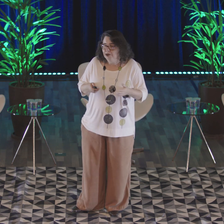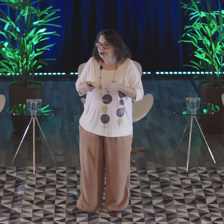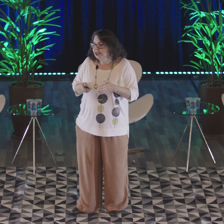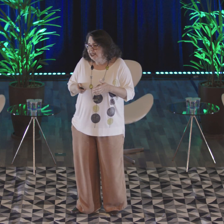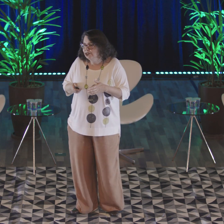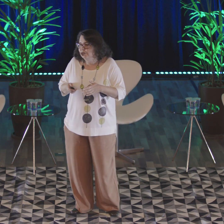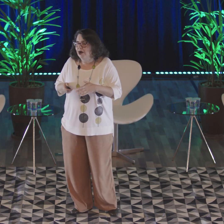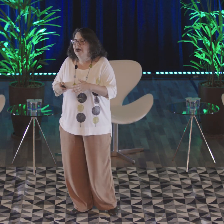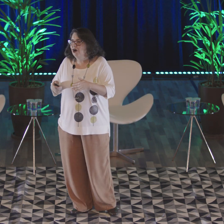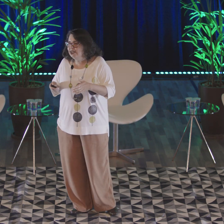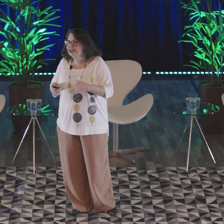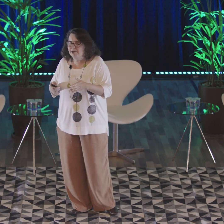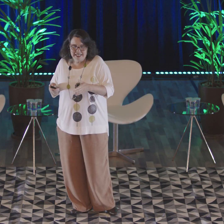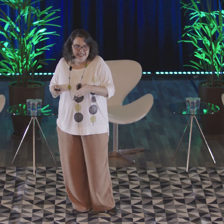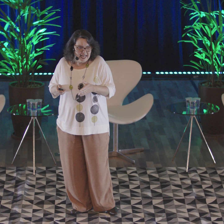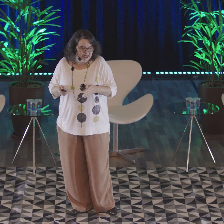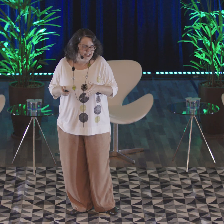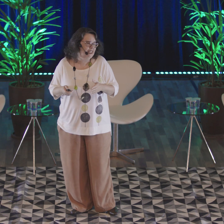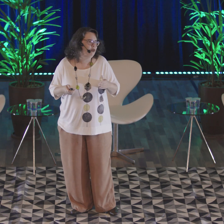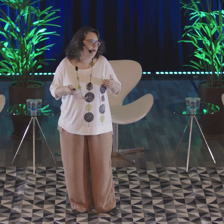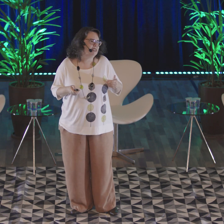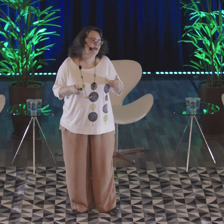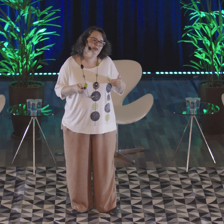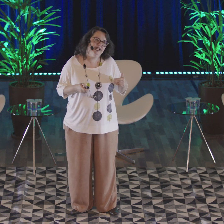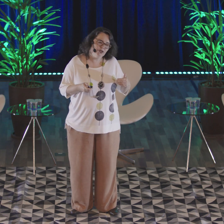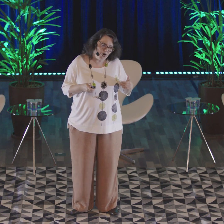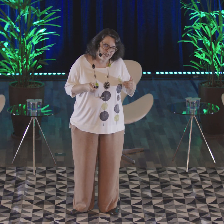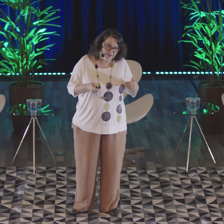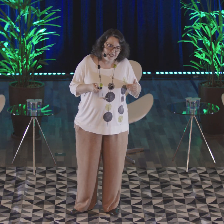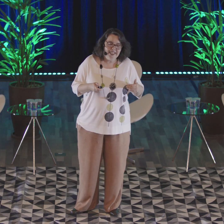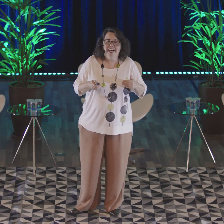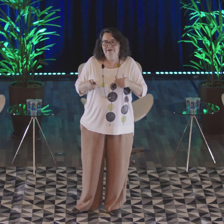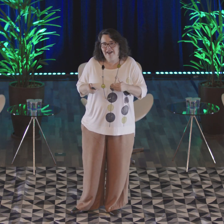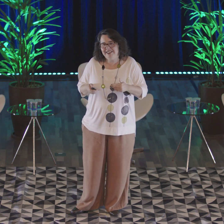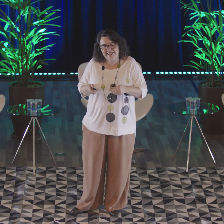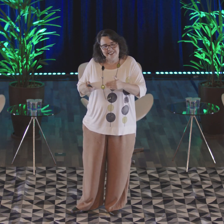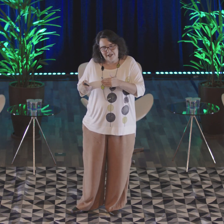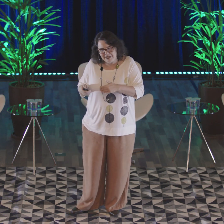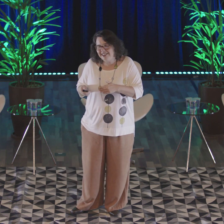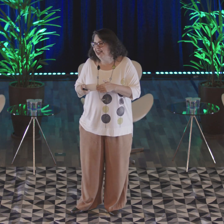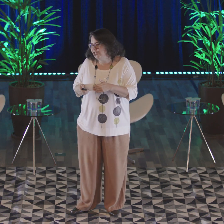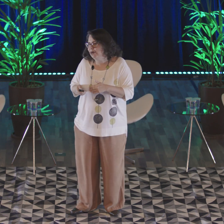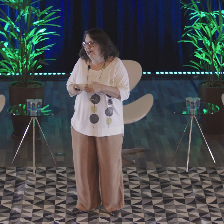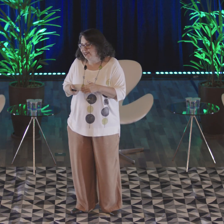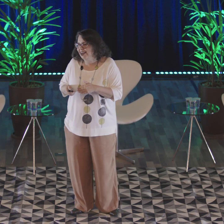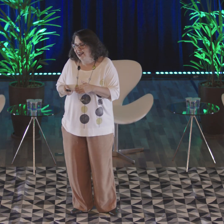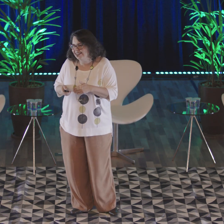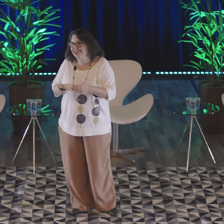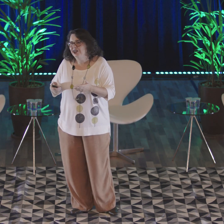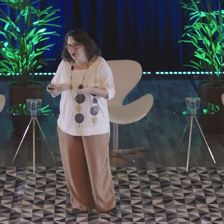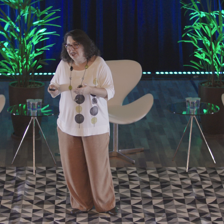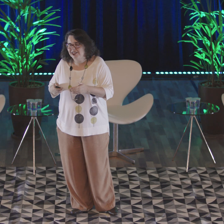perde. Portanto, a maior estabilidade na ocupação do território reflete-se na estabilidade maior